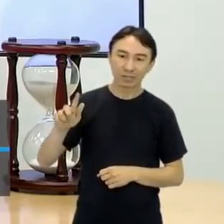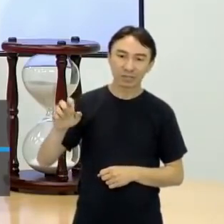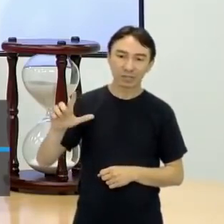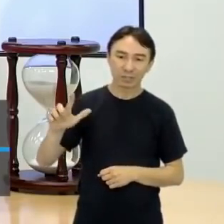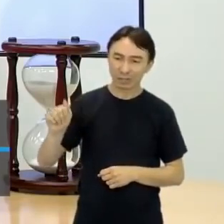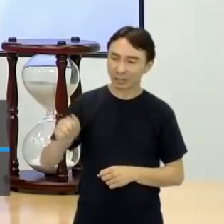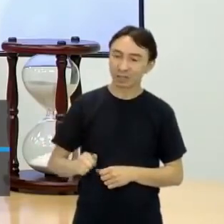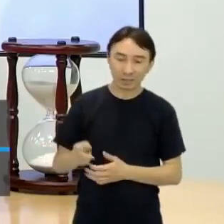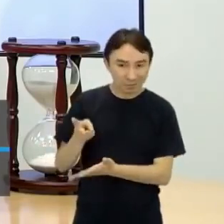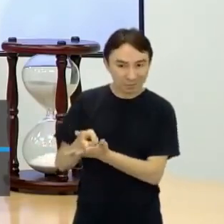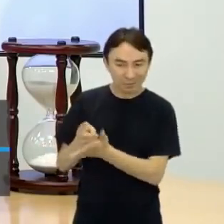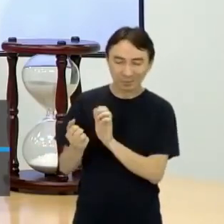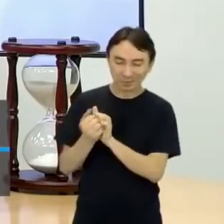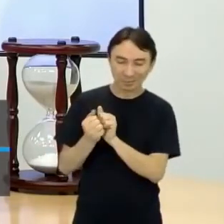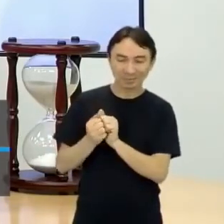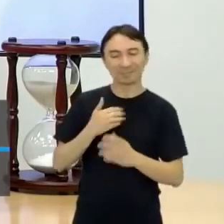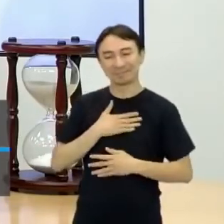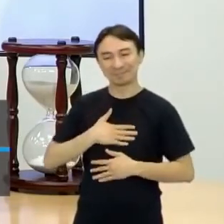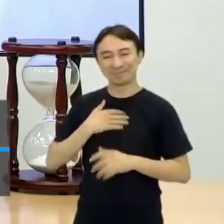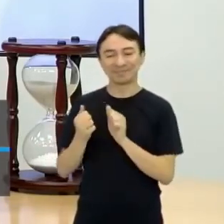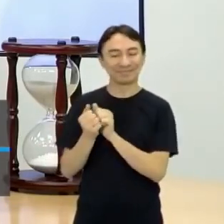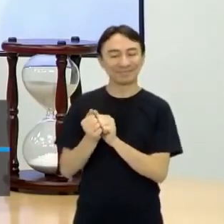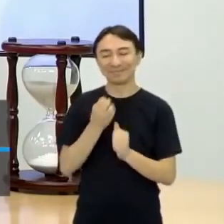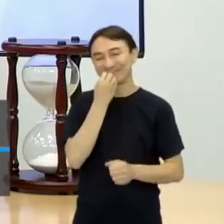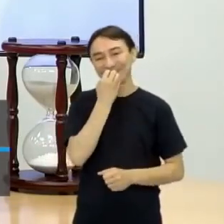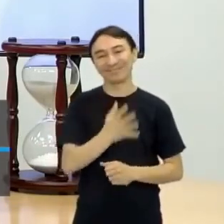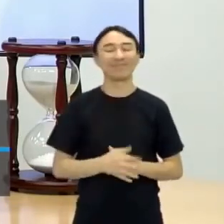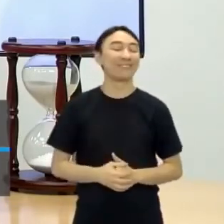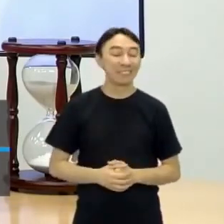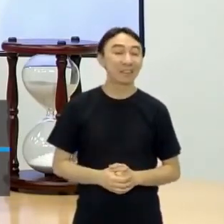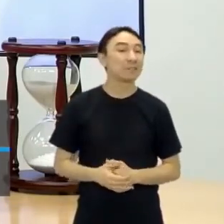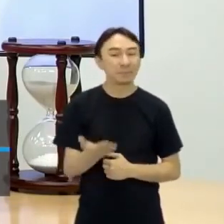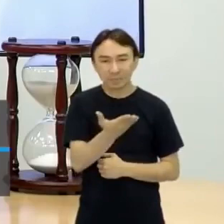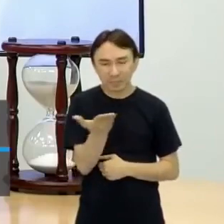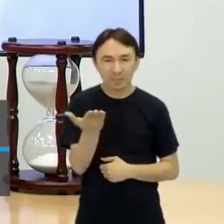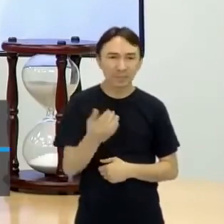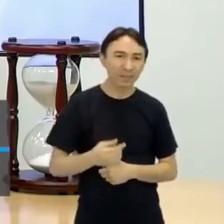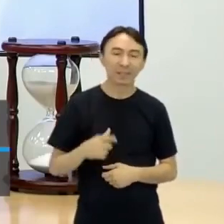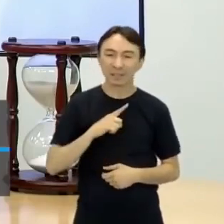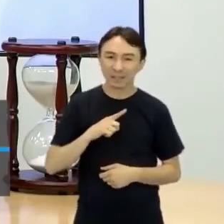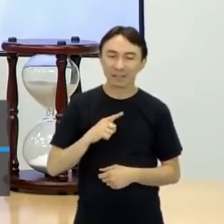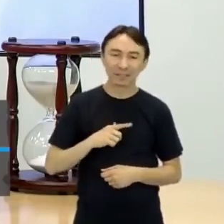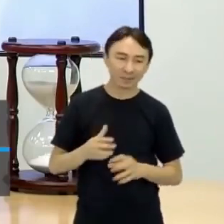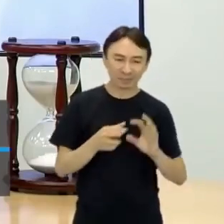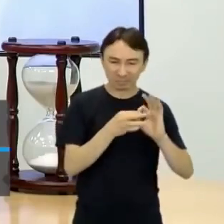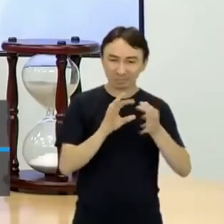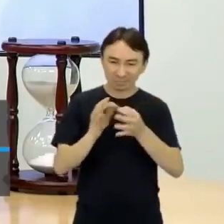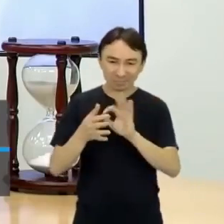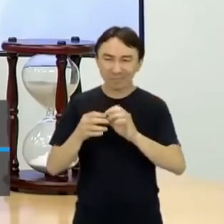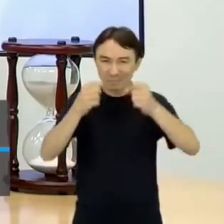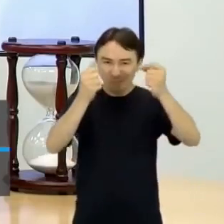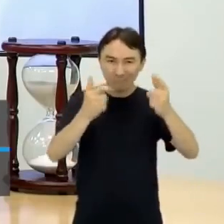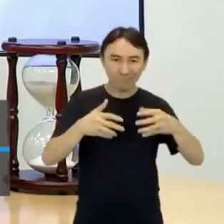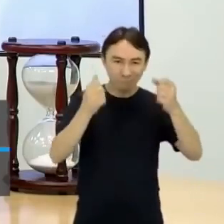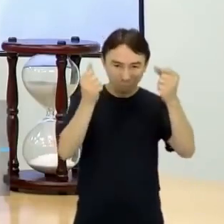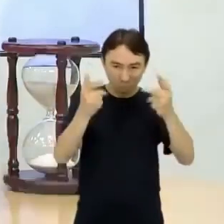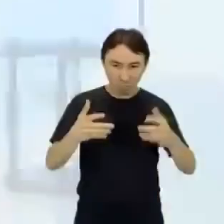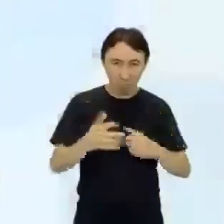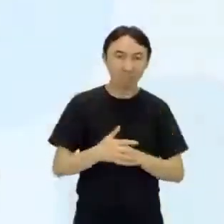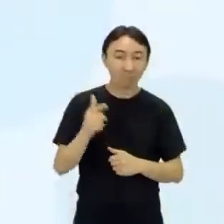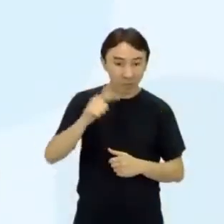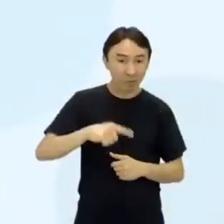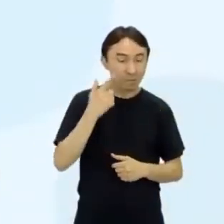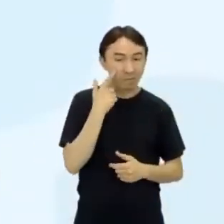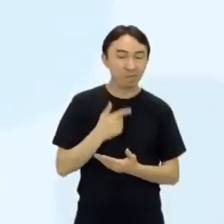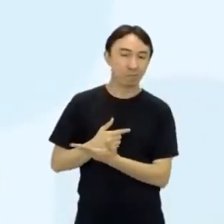nossa aula. E aí, queridos, olha só, enquanto vocês vão trazendo aqui algumas contextualizações e conversando, eu vou colocar de novo essa